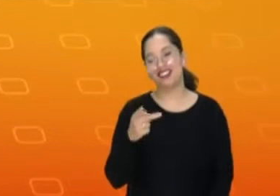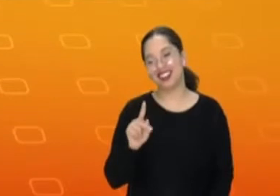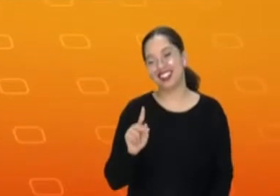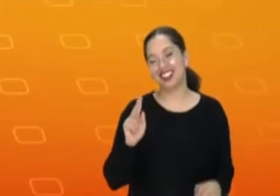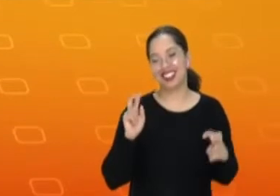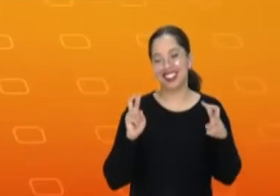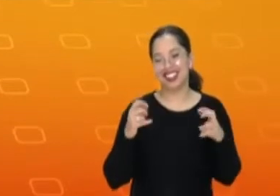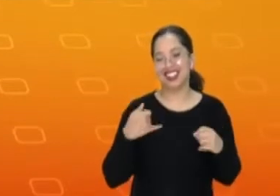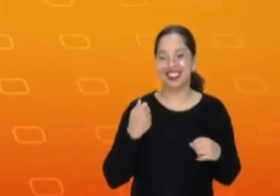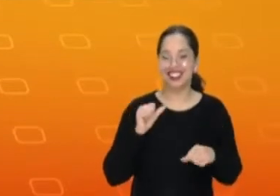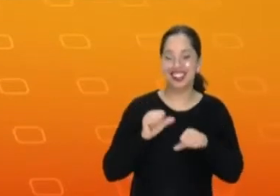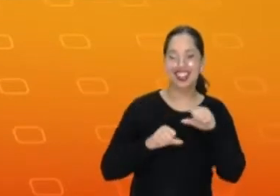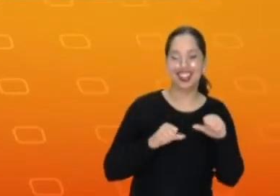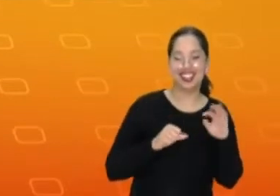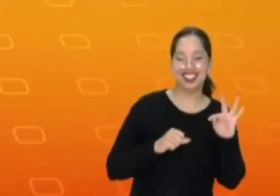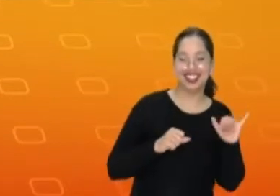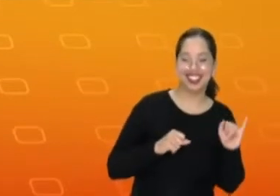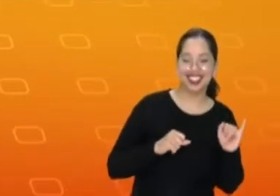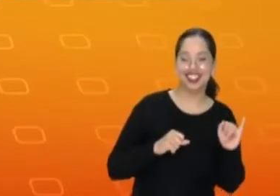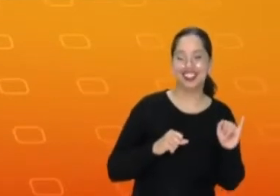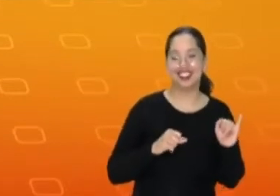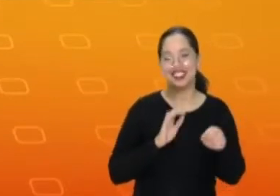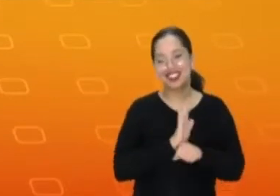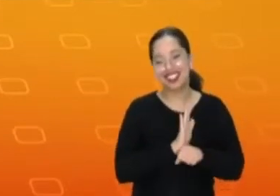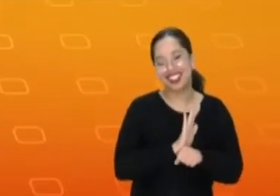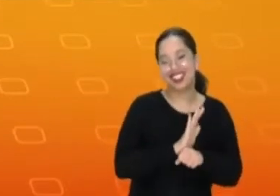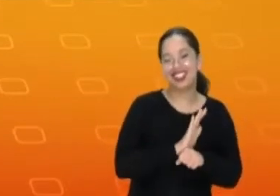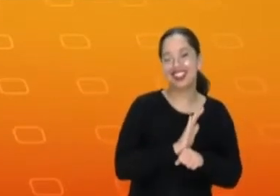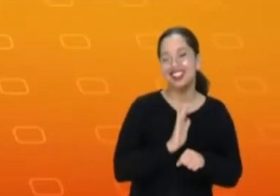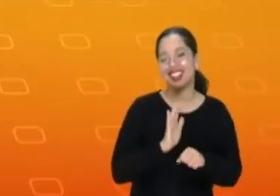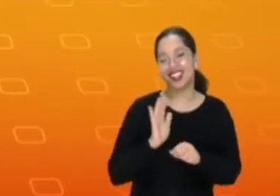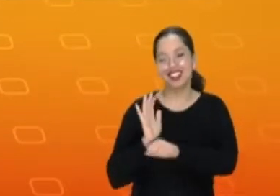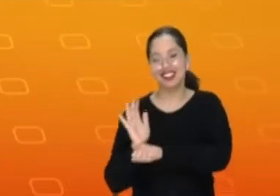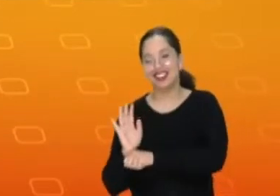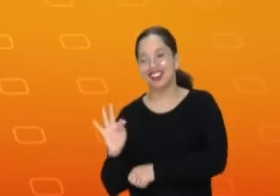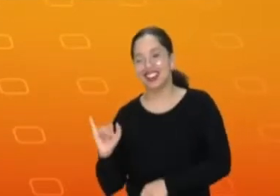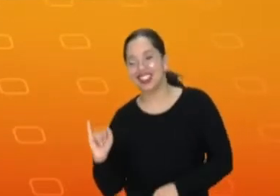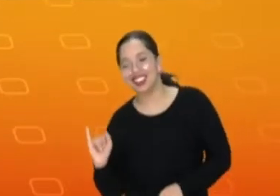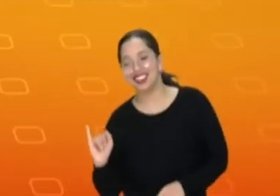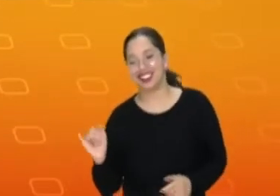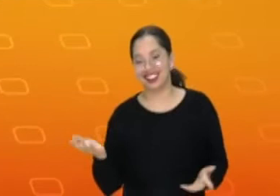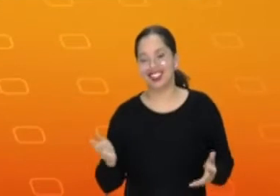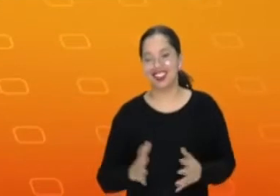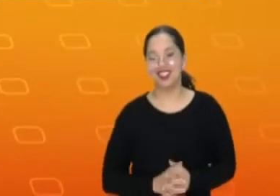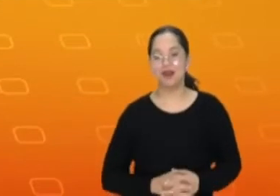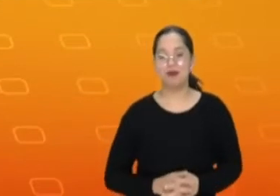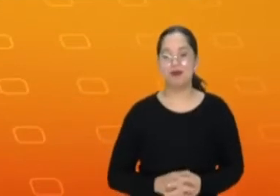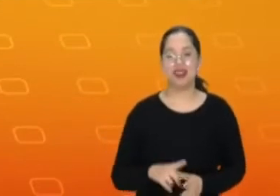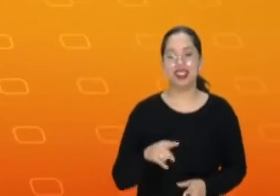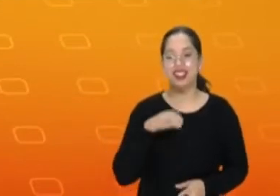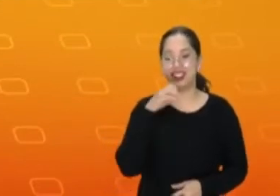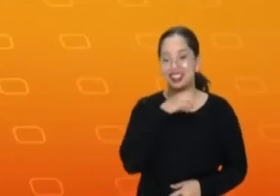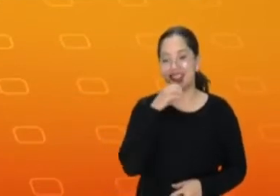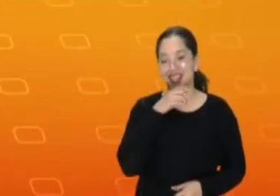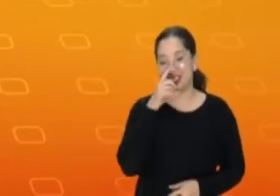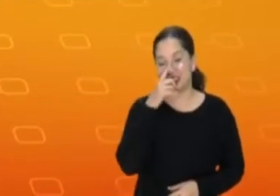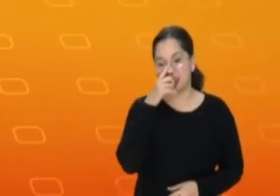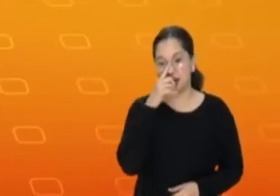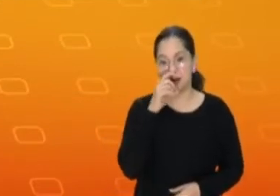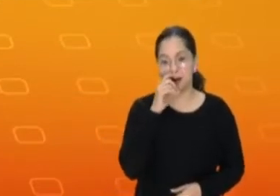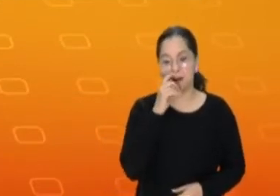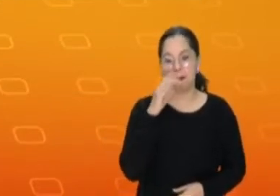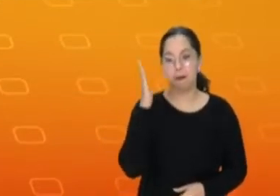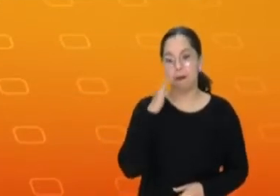do vídeo para o TI, do TI para o vídeo, e acho que só uma coisinha rápida, assim, acho que é um mal... Eu falo que é um